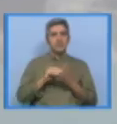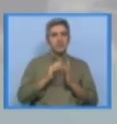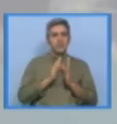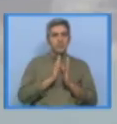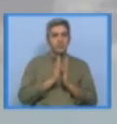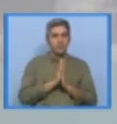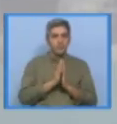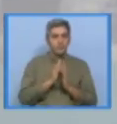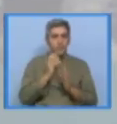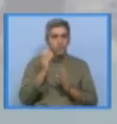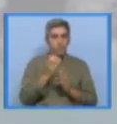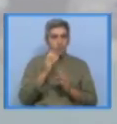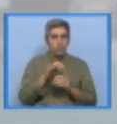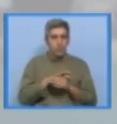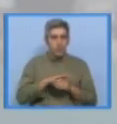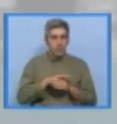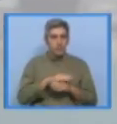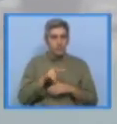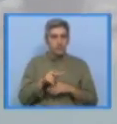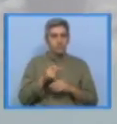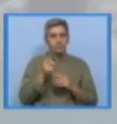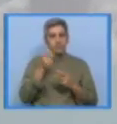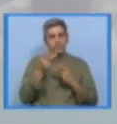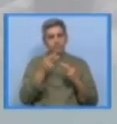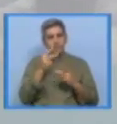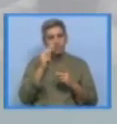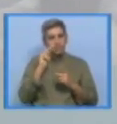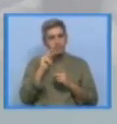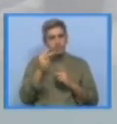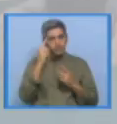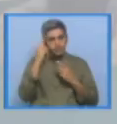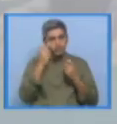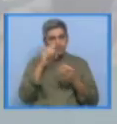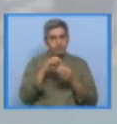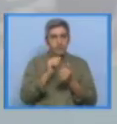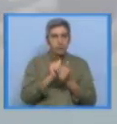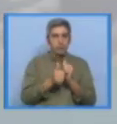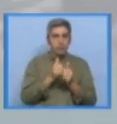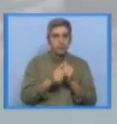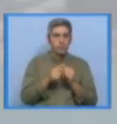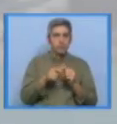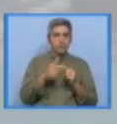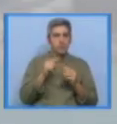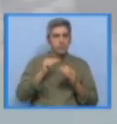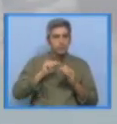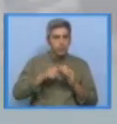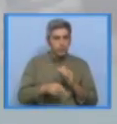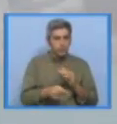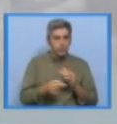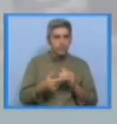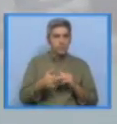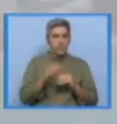Cultura avança com uma análise, um olhar, uma reflexão em torno do desporto. Num âmbito mais profundo,